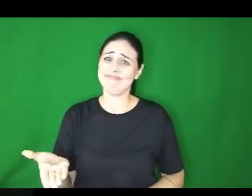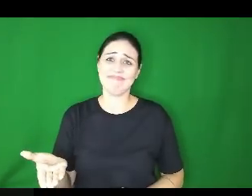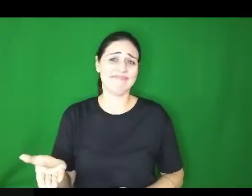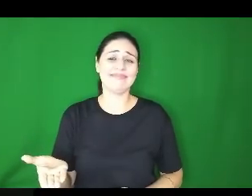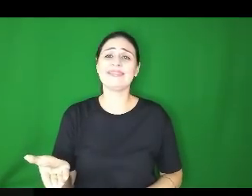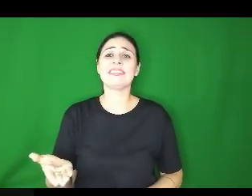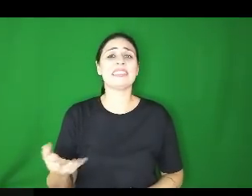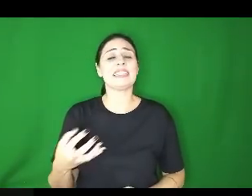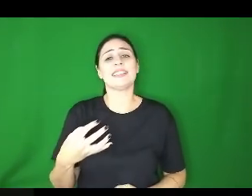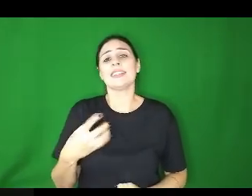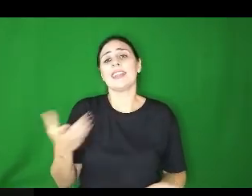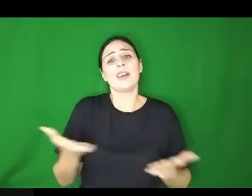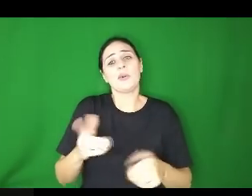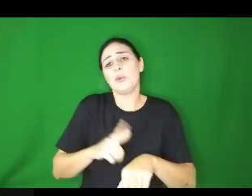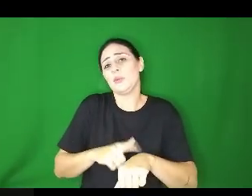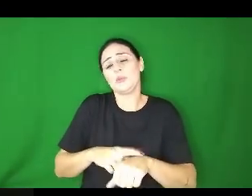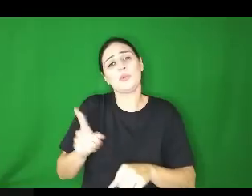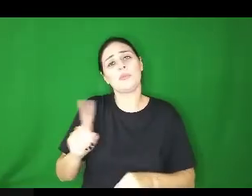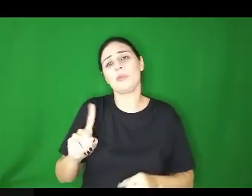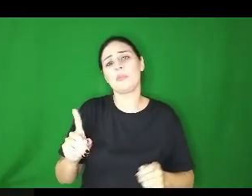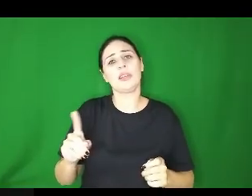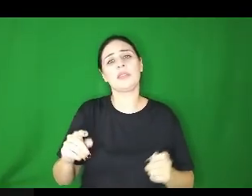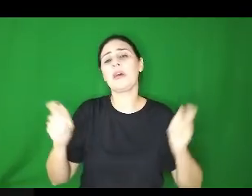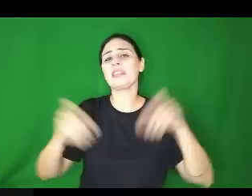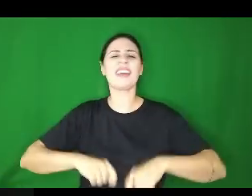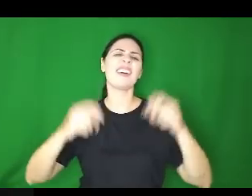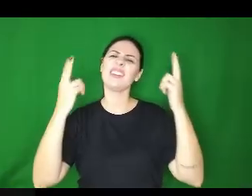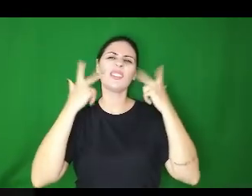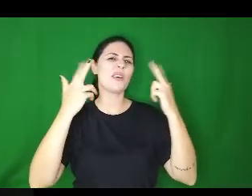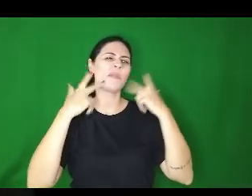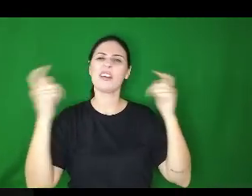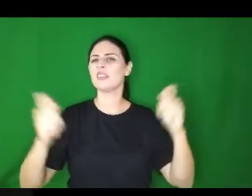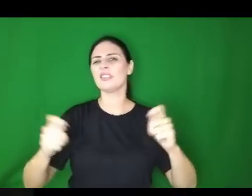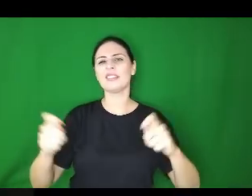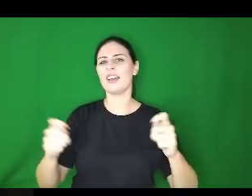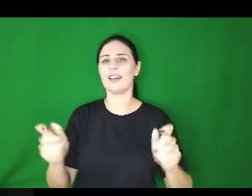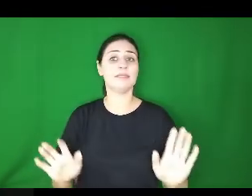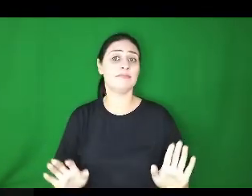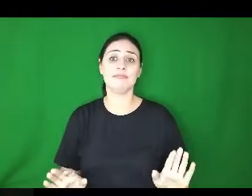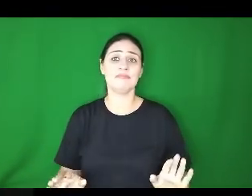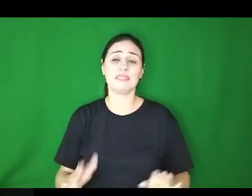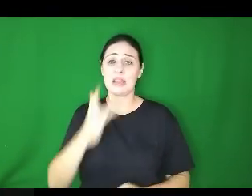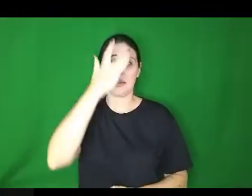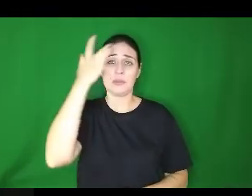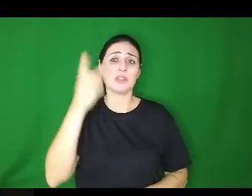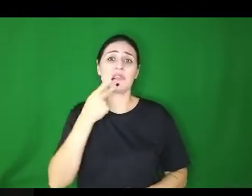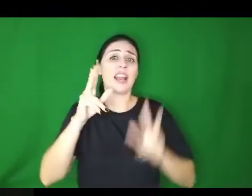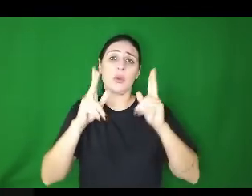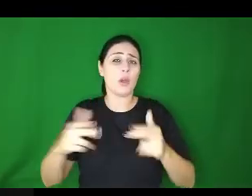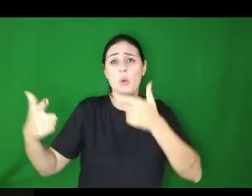trabalhando, né? A gente sabe o que está fazendo. E aí, a maioria está fazendo o máximo que pode,